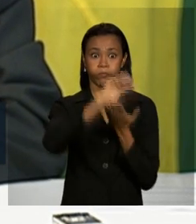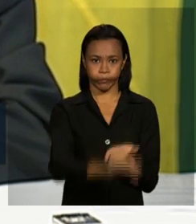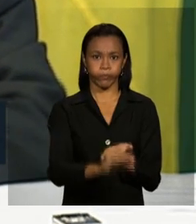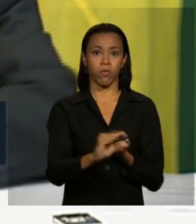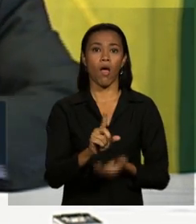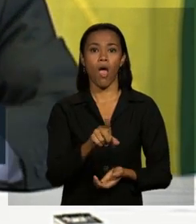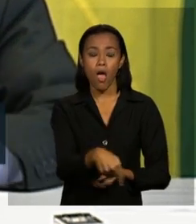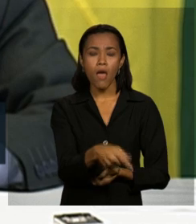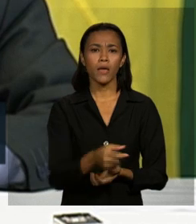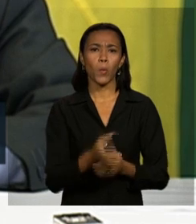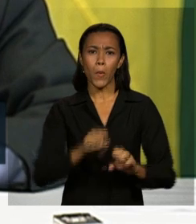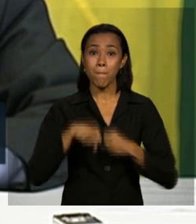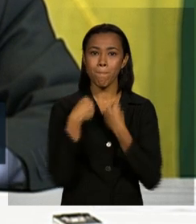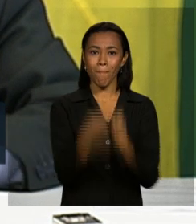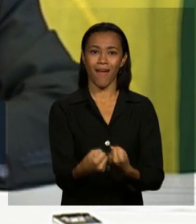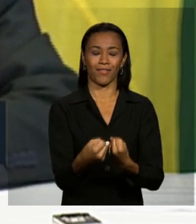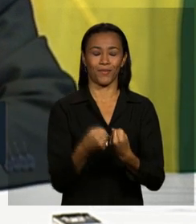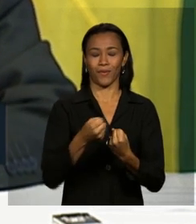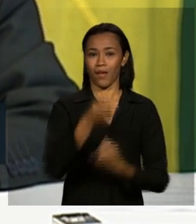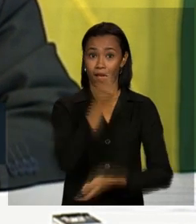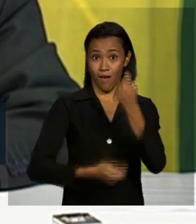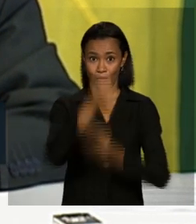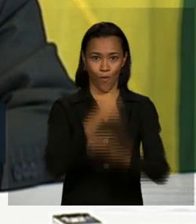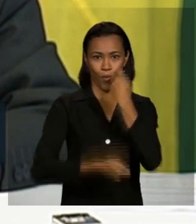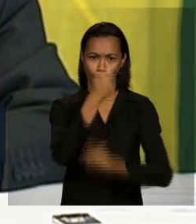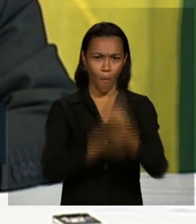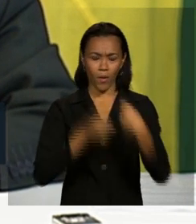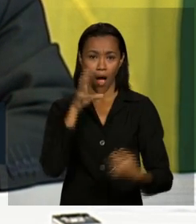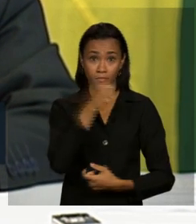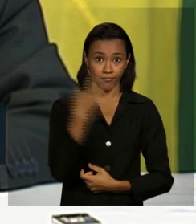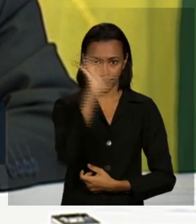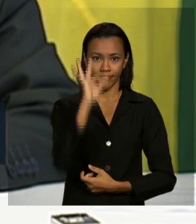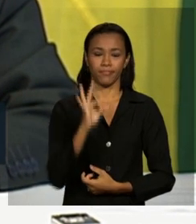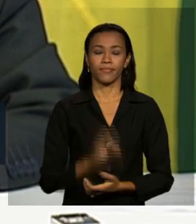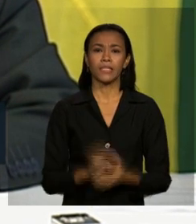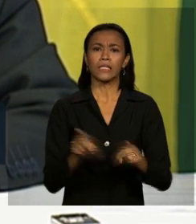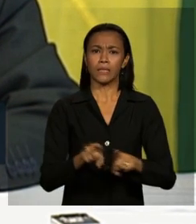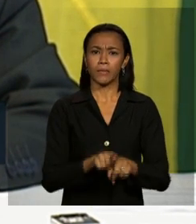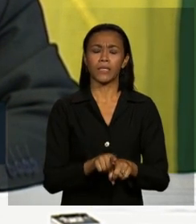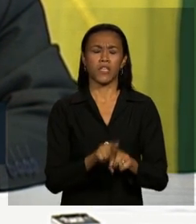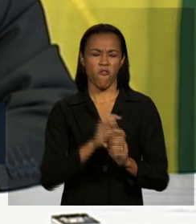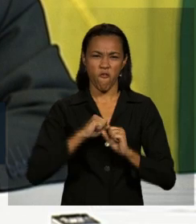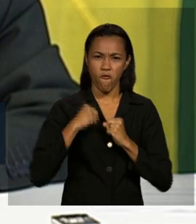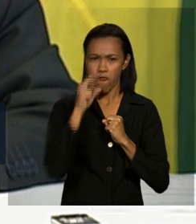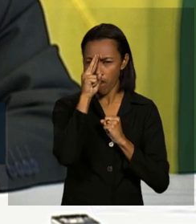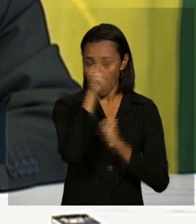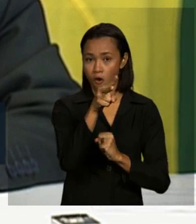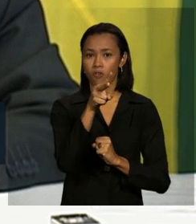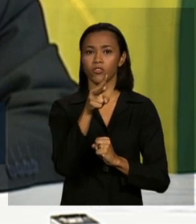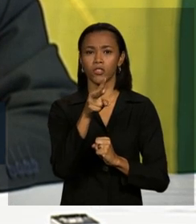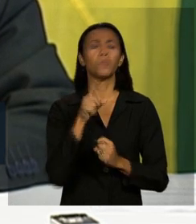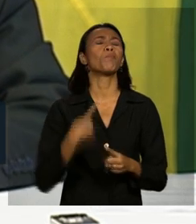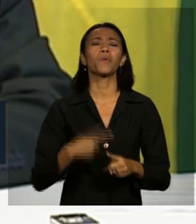eles têm um impacto econômico imediato e um impacto econômico muito forte